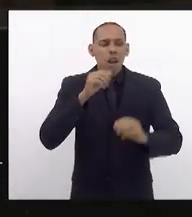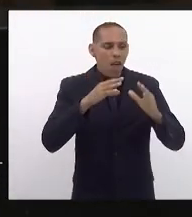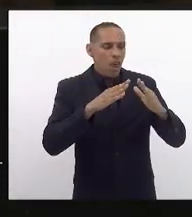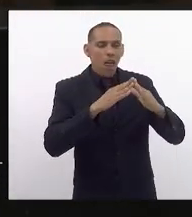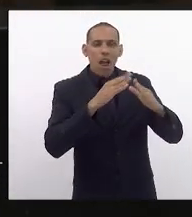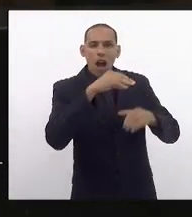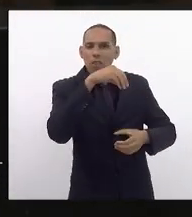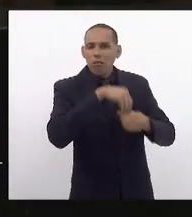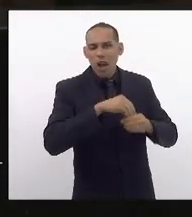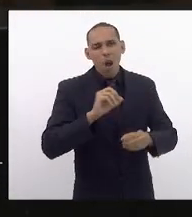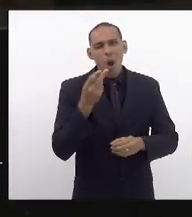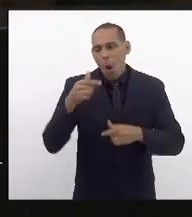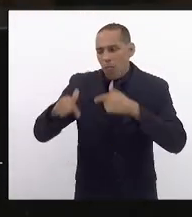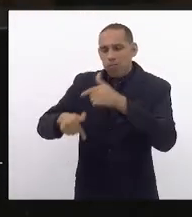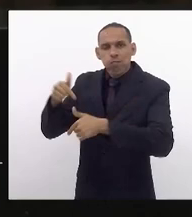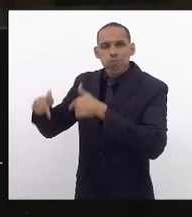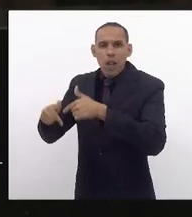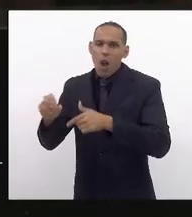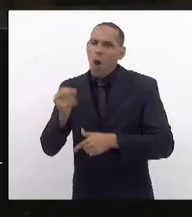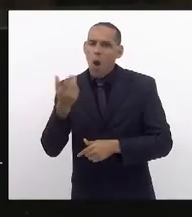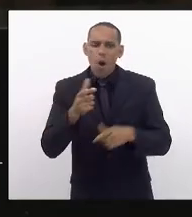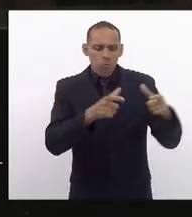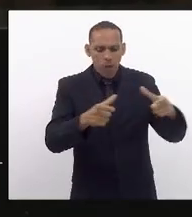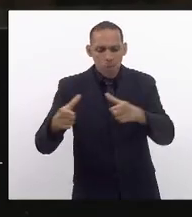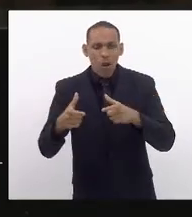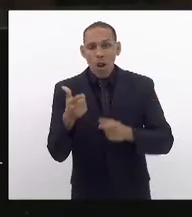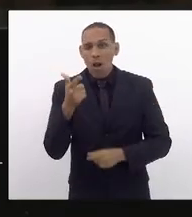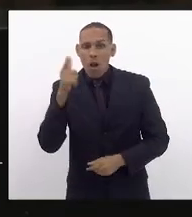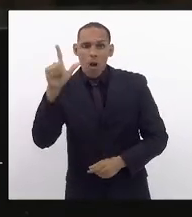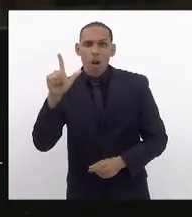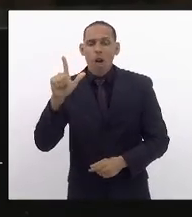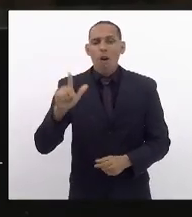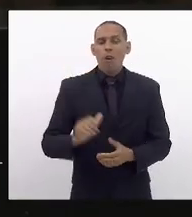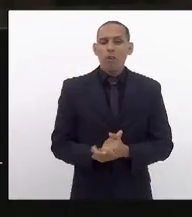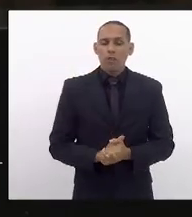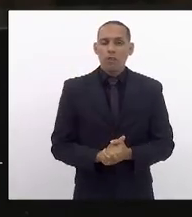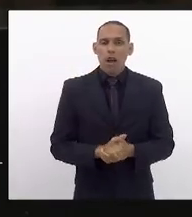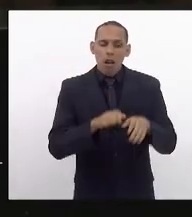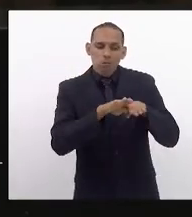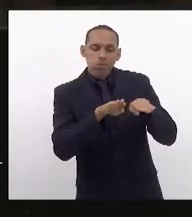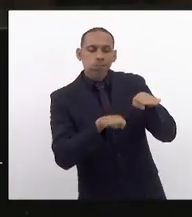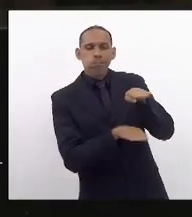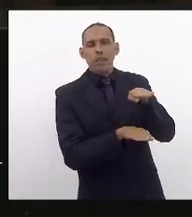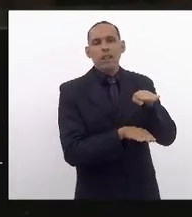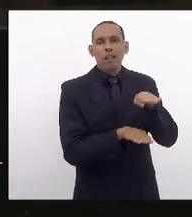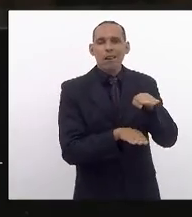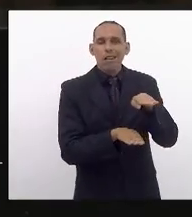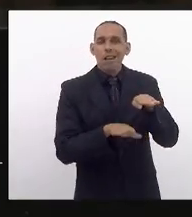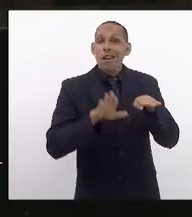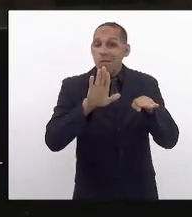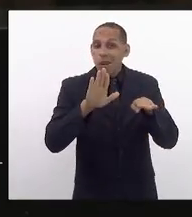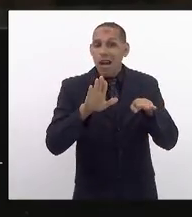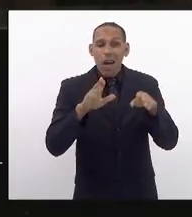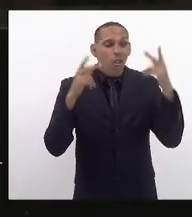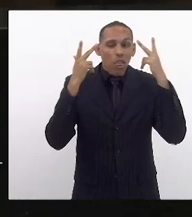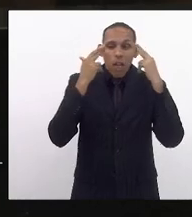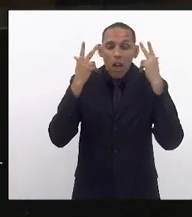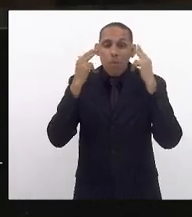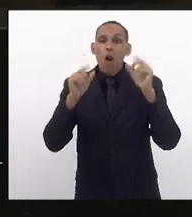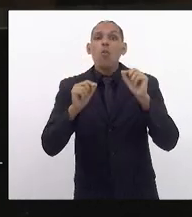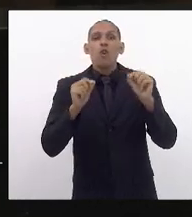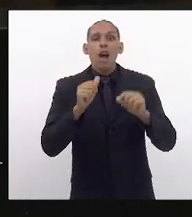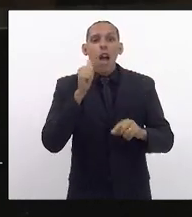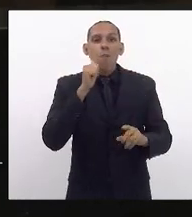seja dentro do trabalho, seja em outros espaços, e que, no entanto, a naturalização do assassinato de